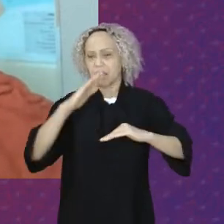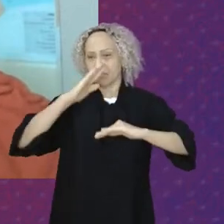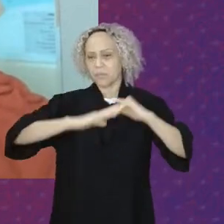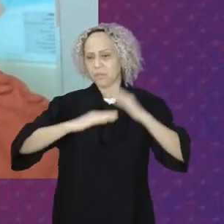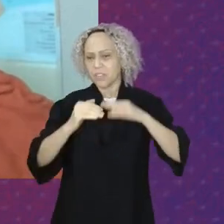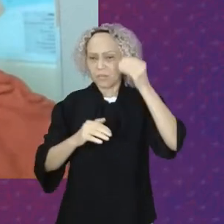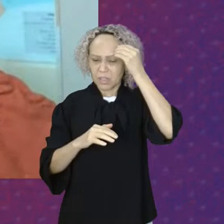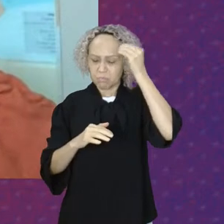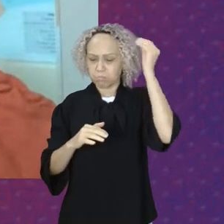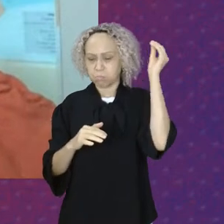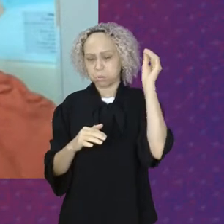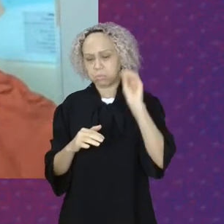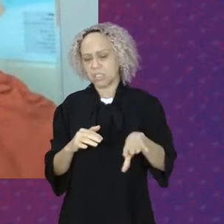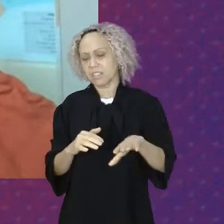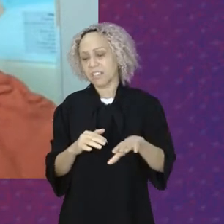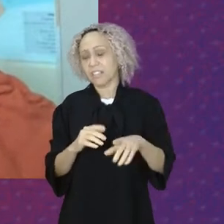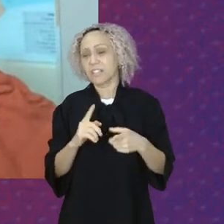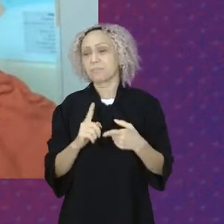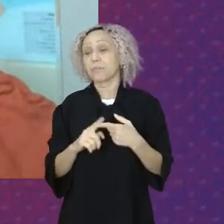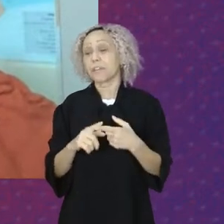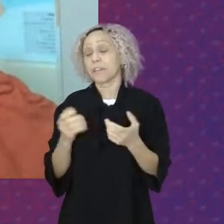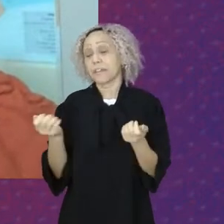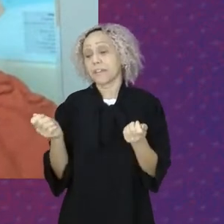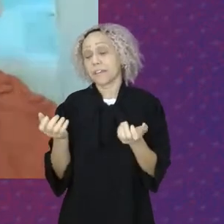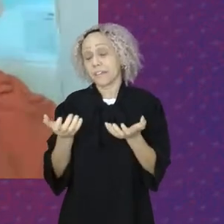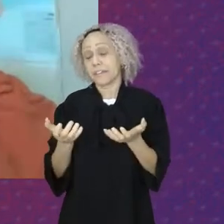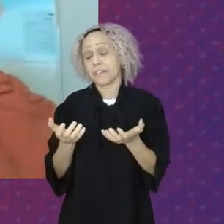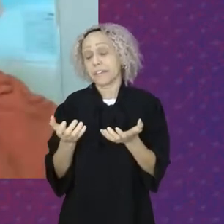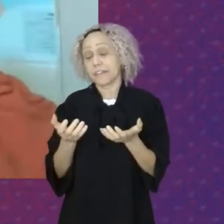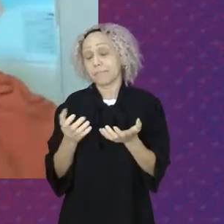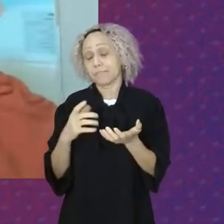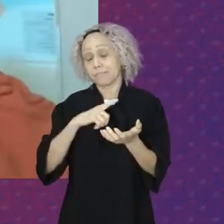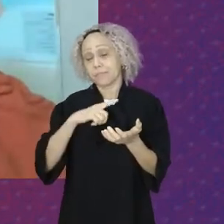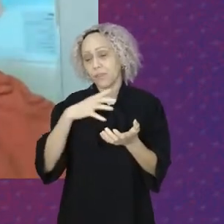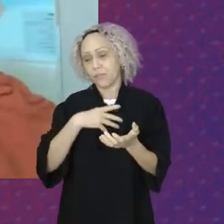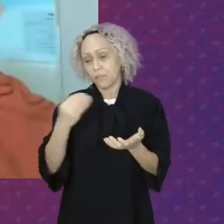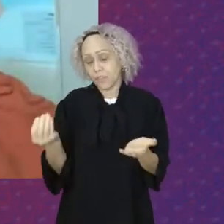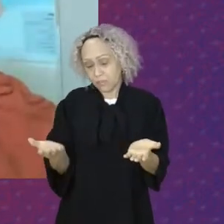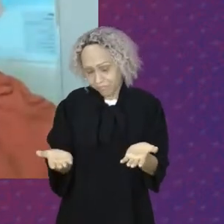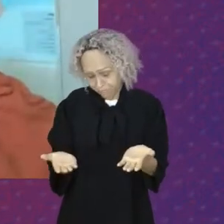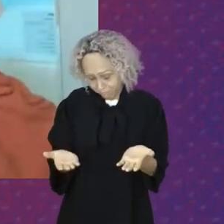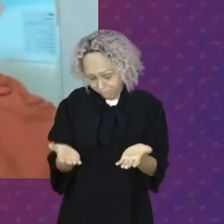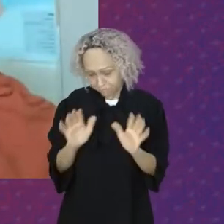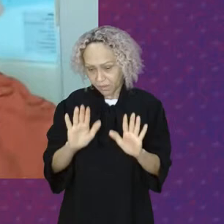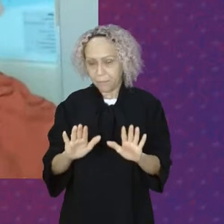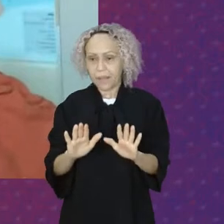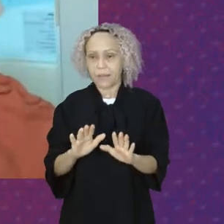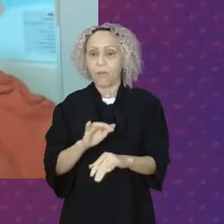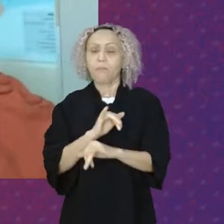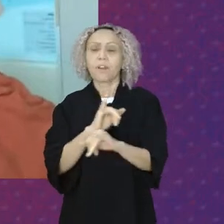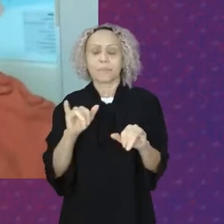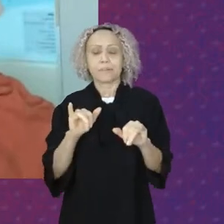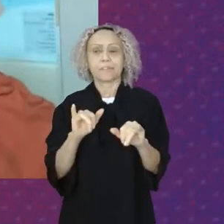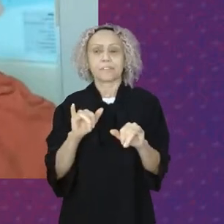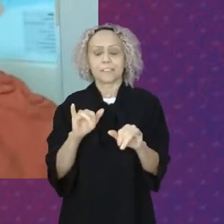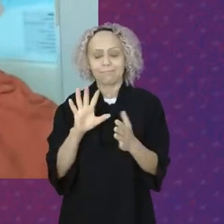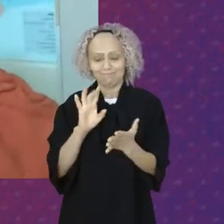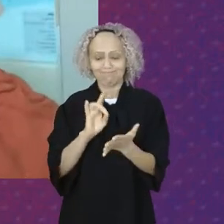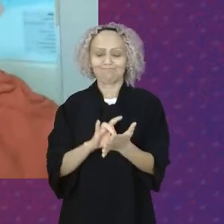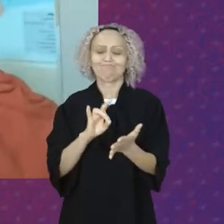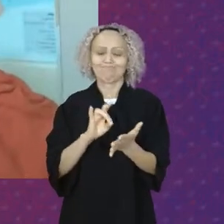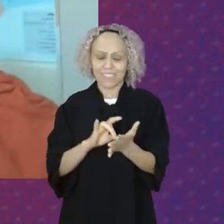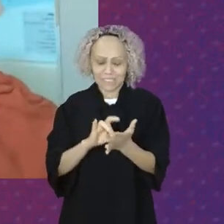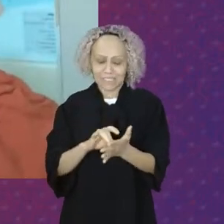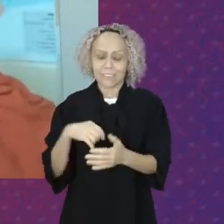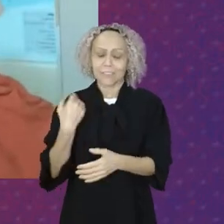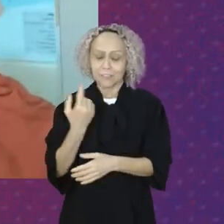se tornar mãe. E eu não quero aqui dizer para vocês que esse não é um desejo que passa pela nossa cabeça, passa, o tempo todo passa.